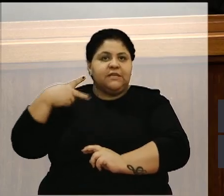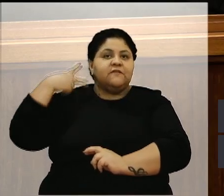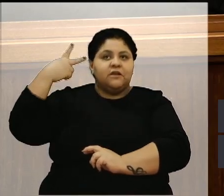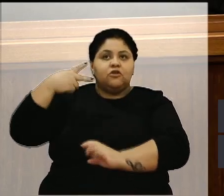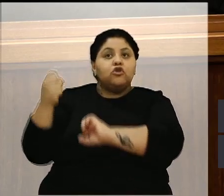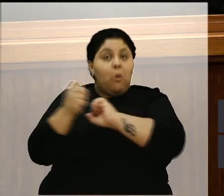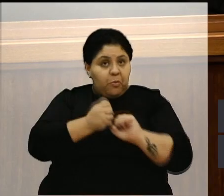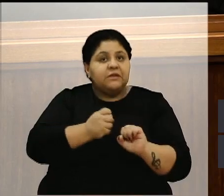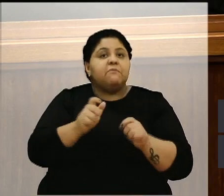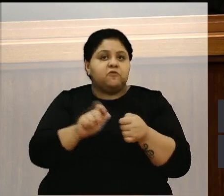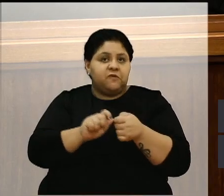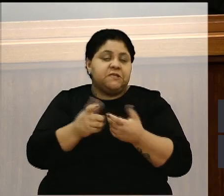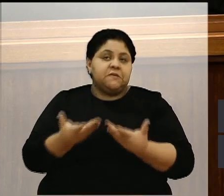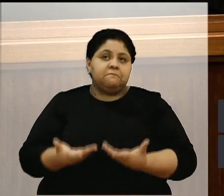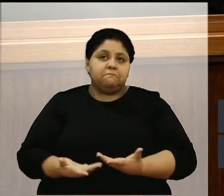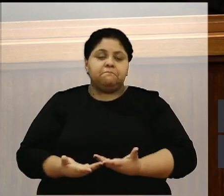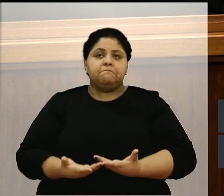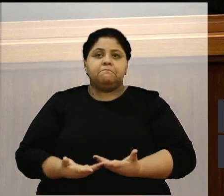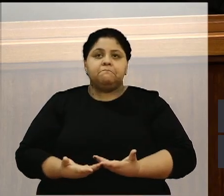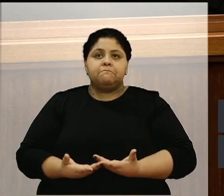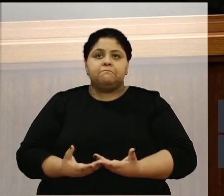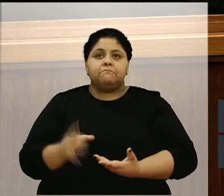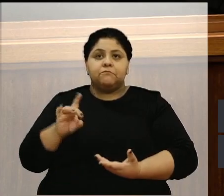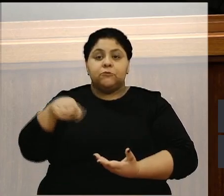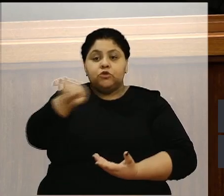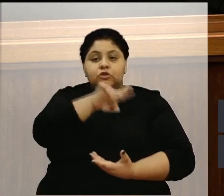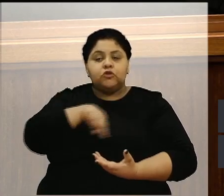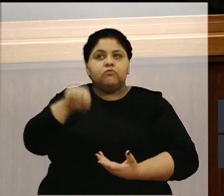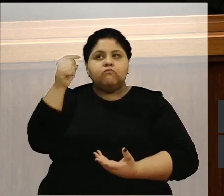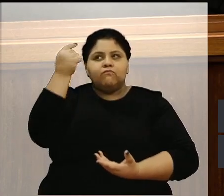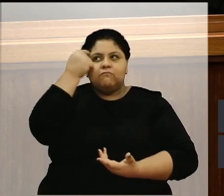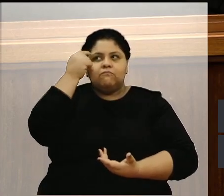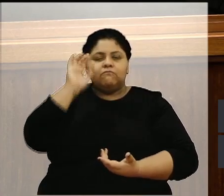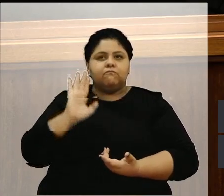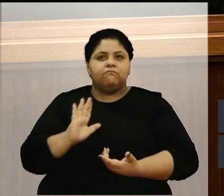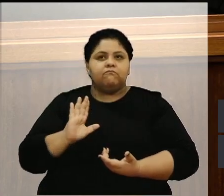fazer. Só nós podemos pensar